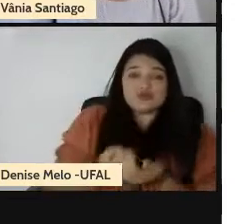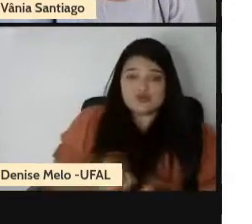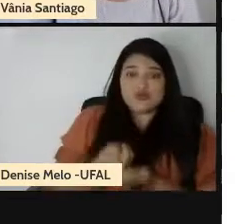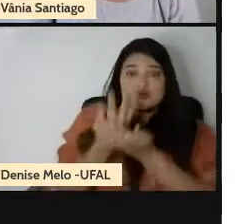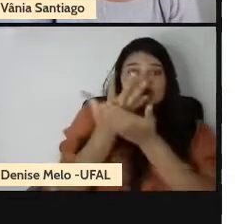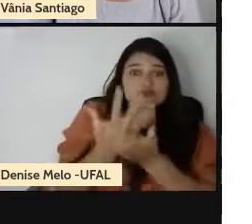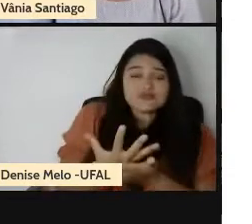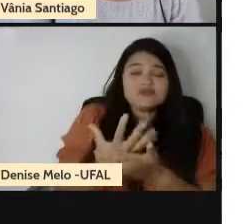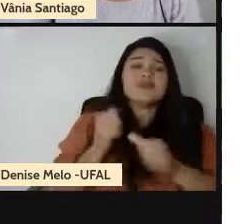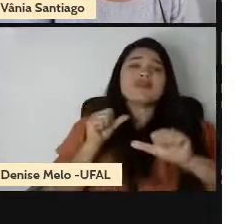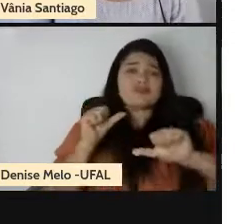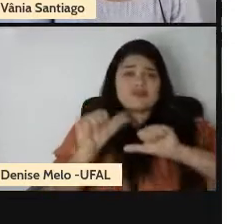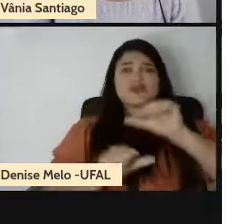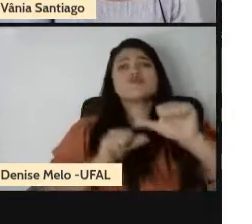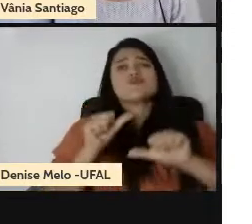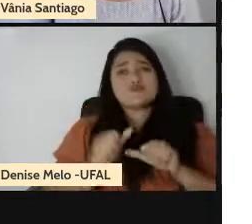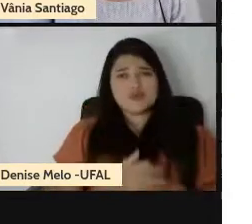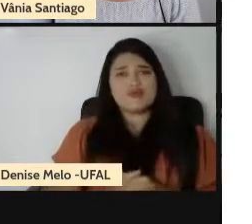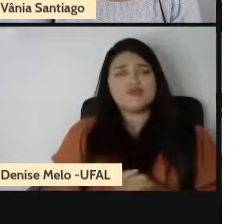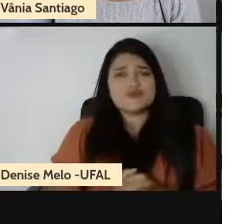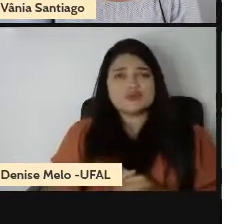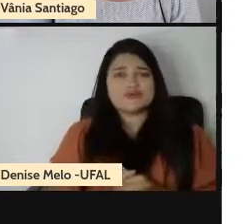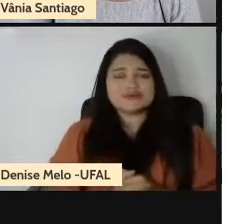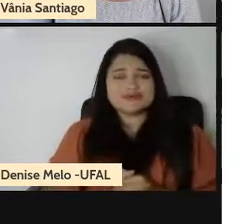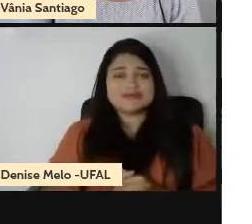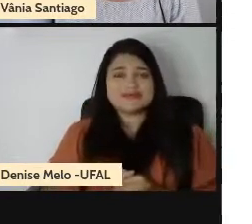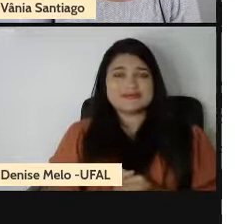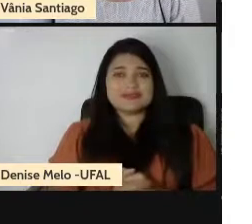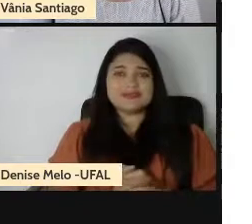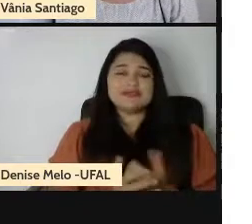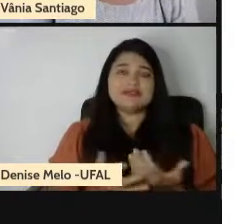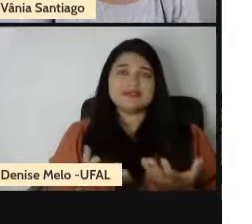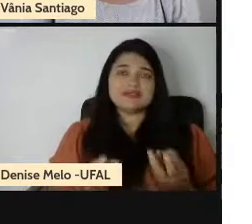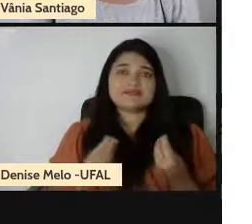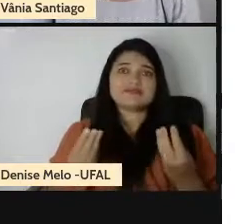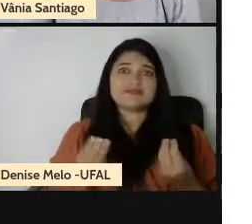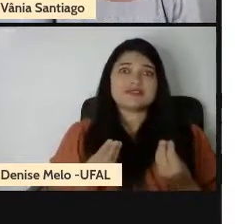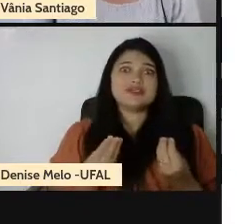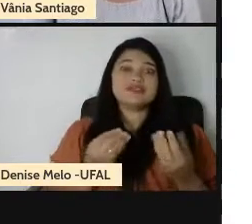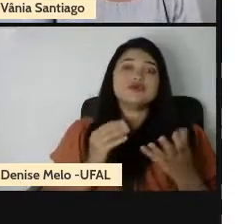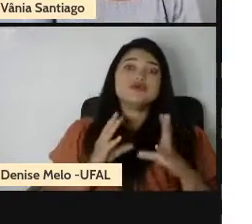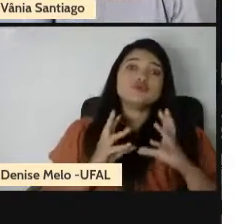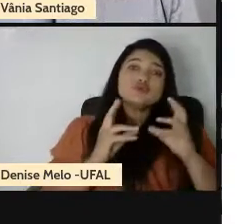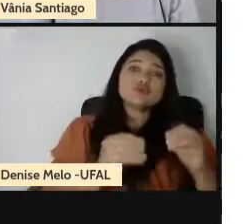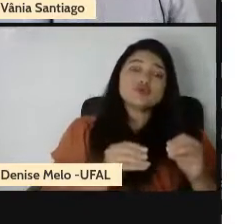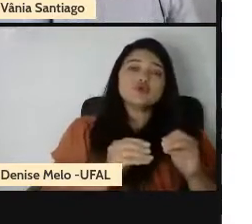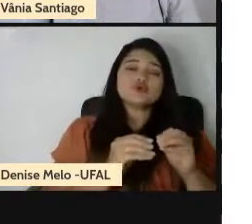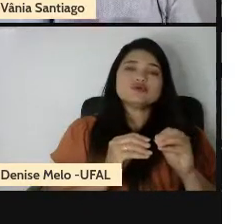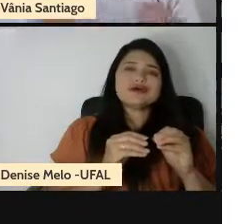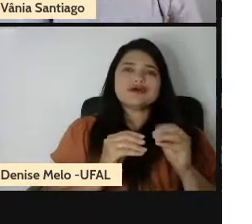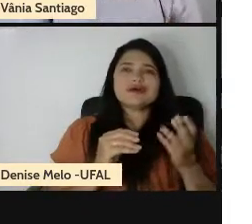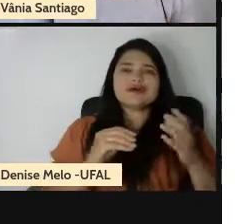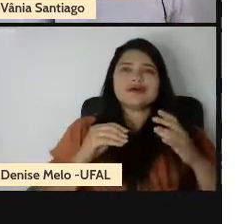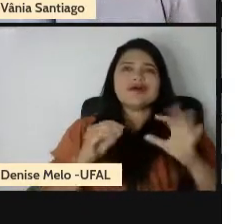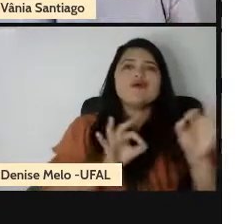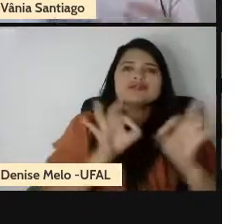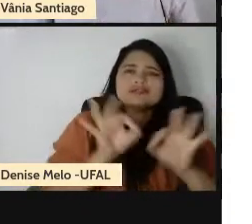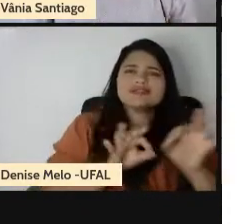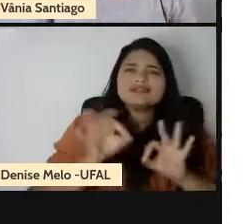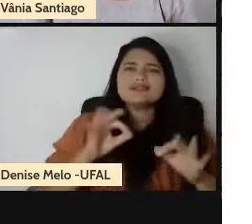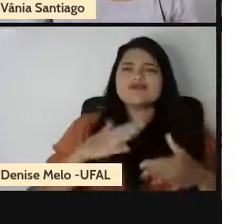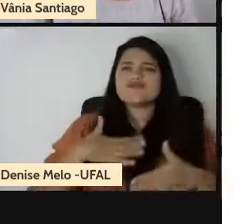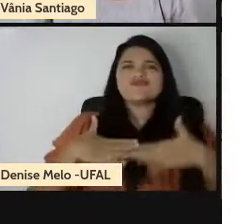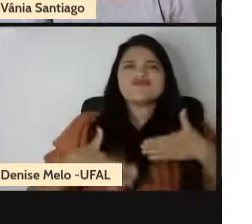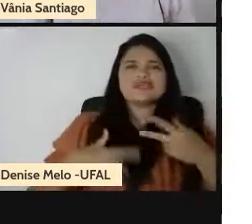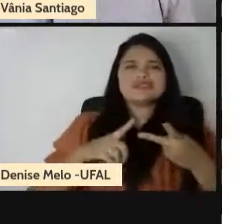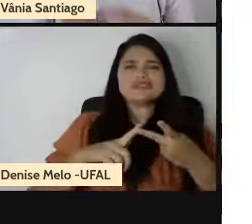situação concreta. Toda a organização física, espacial, de tempo